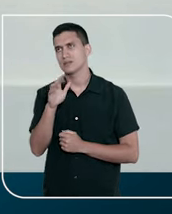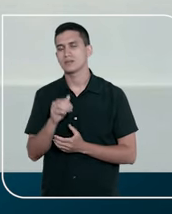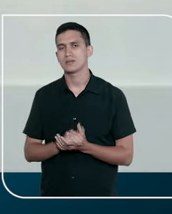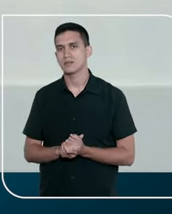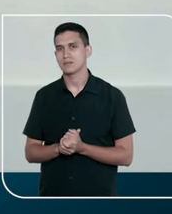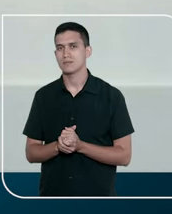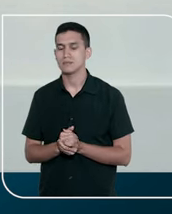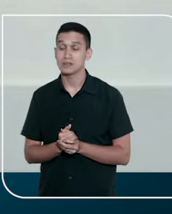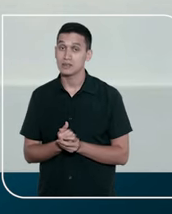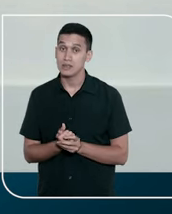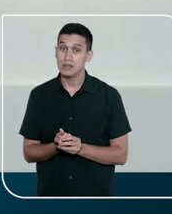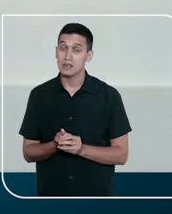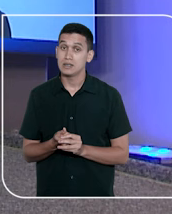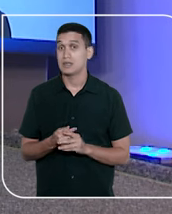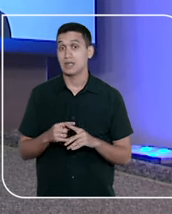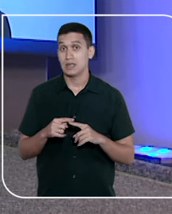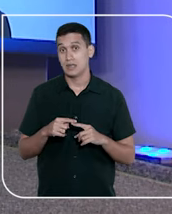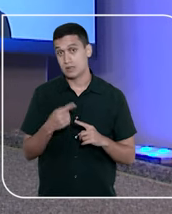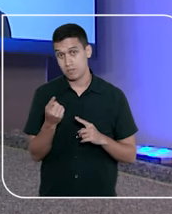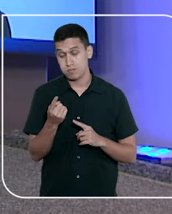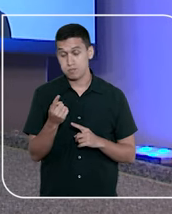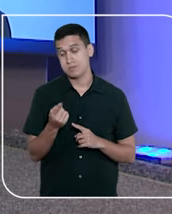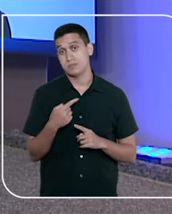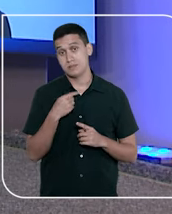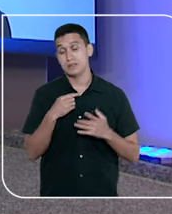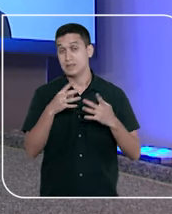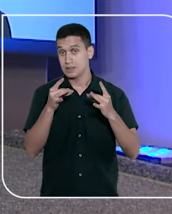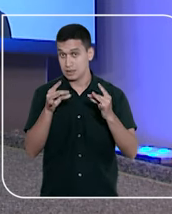o procedimento depois para essa definição,